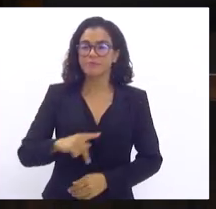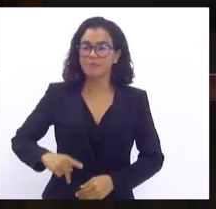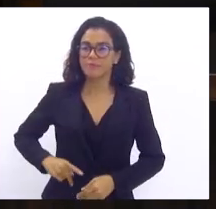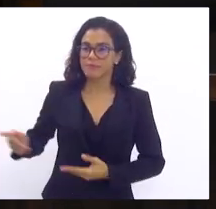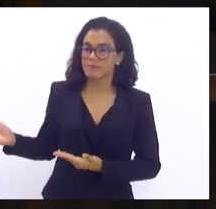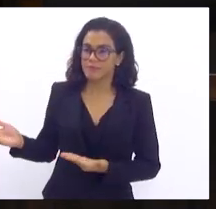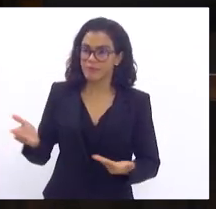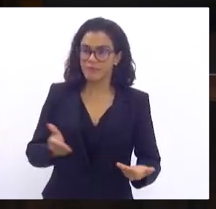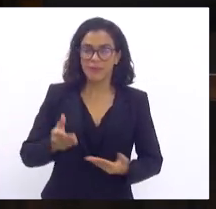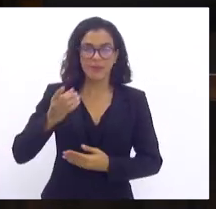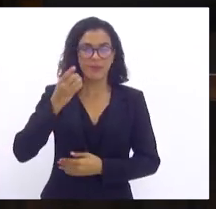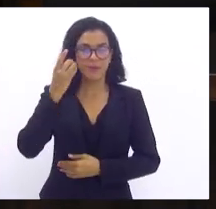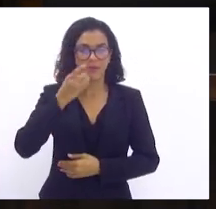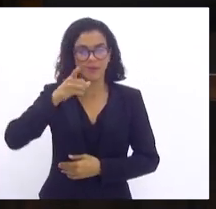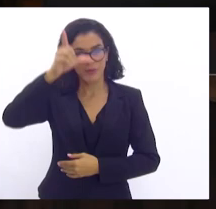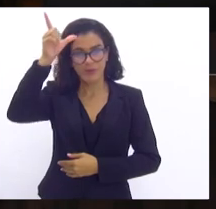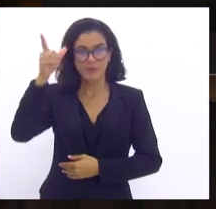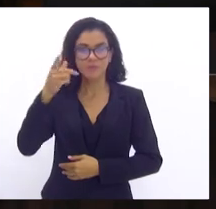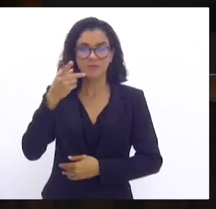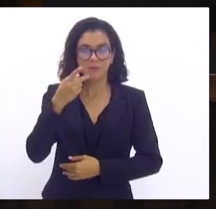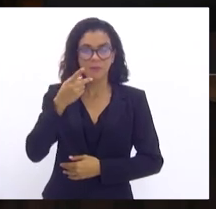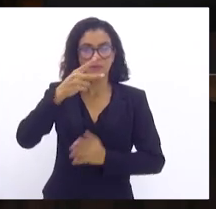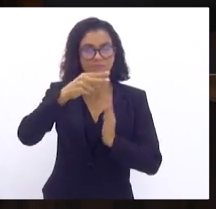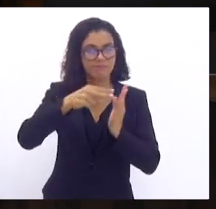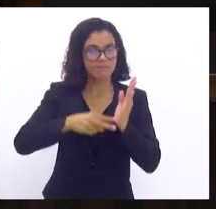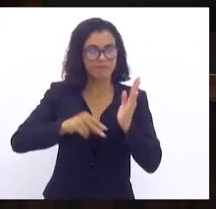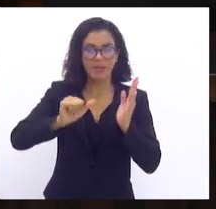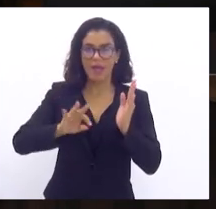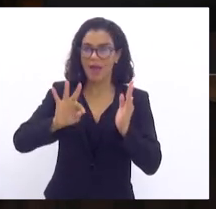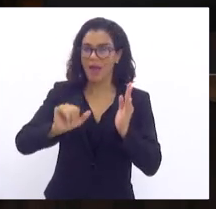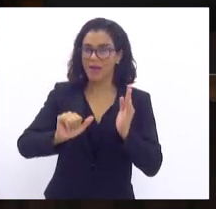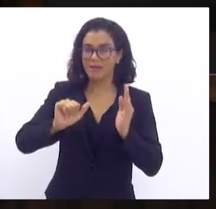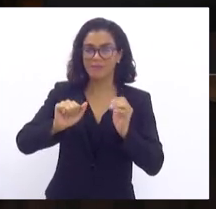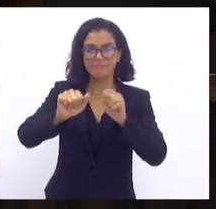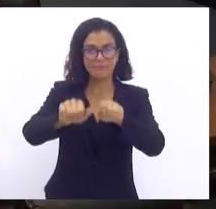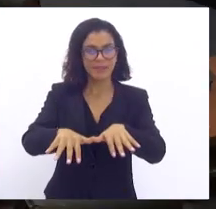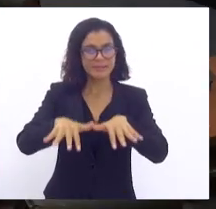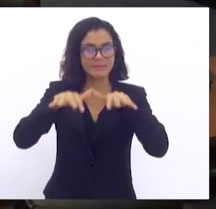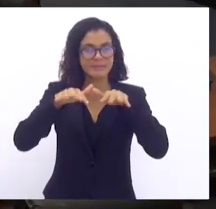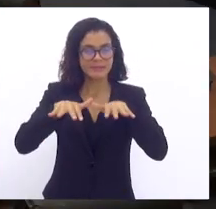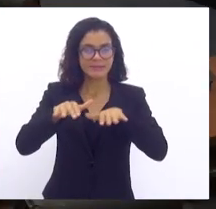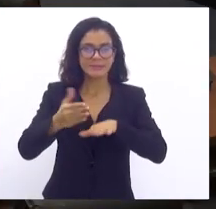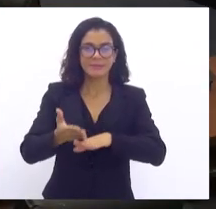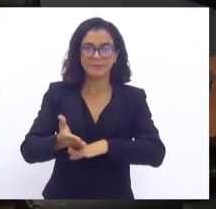convida o senhor deputado Luiz Paulo para fazer a leitura da ata da sessão anterior.